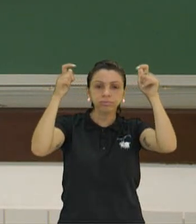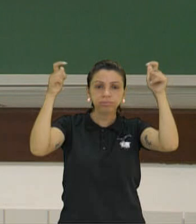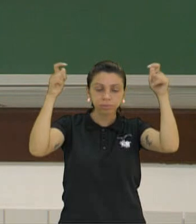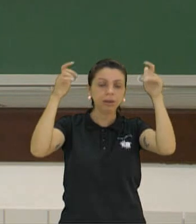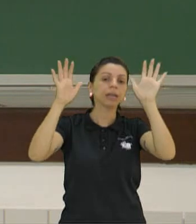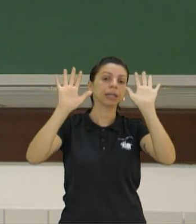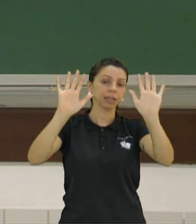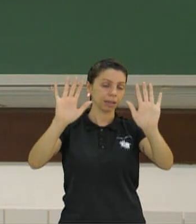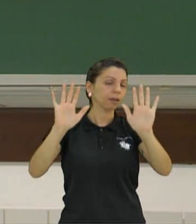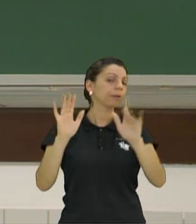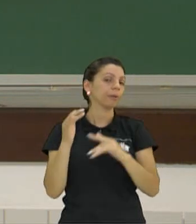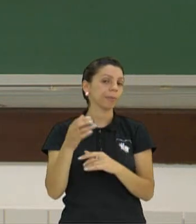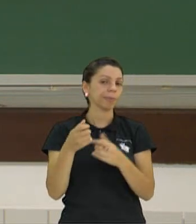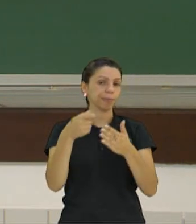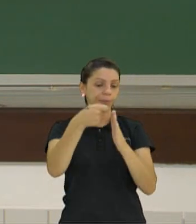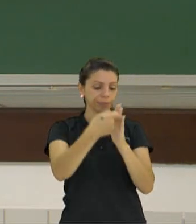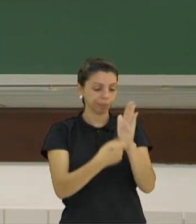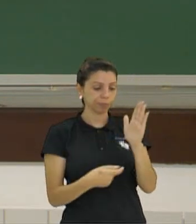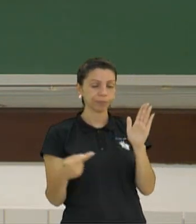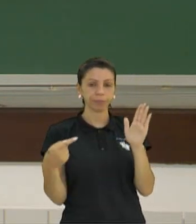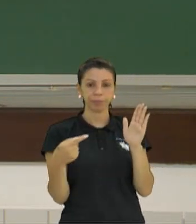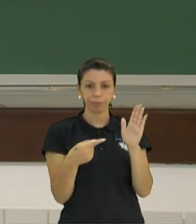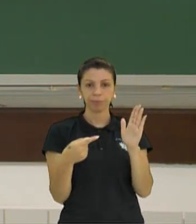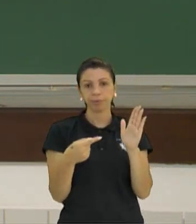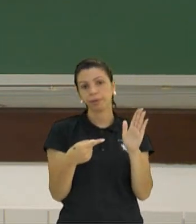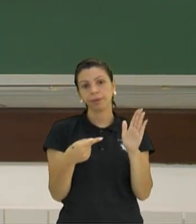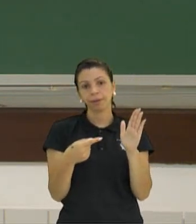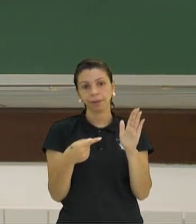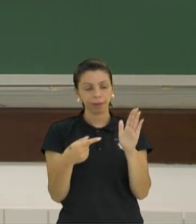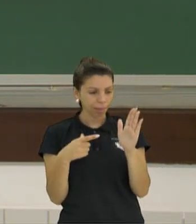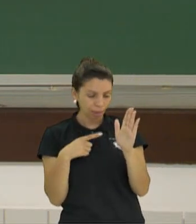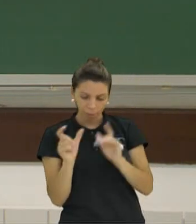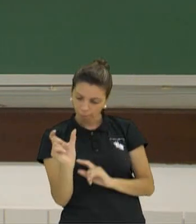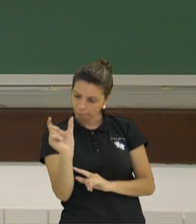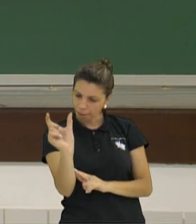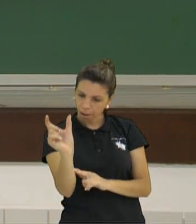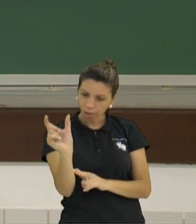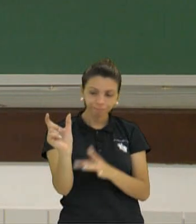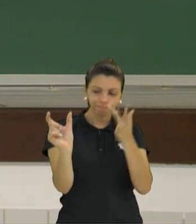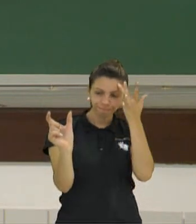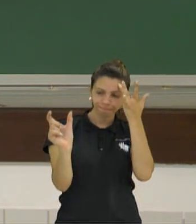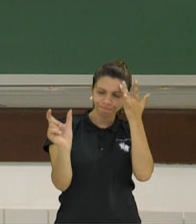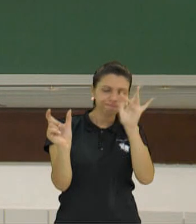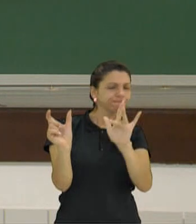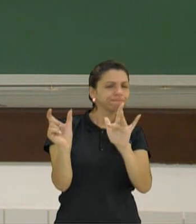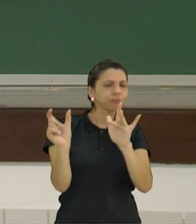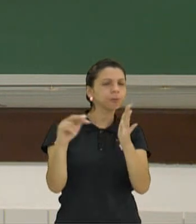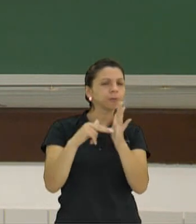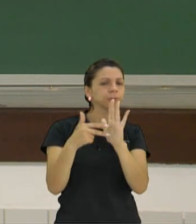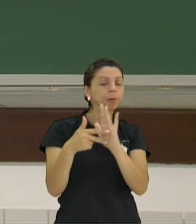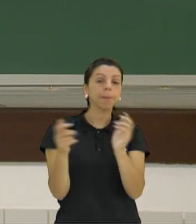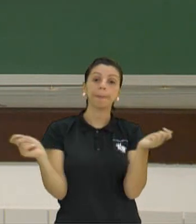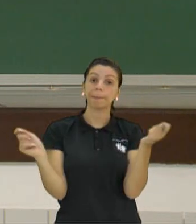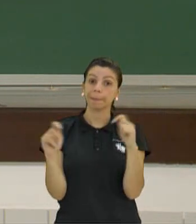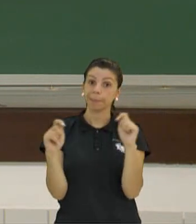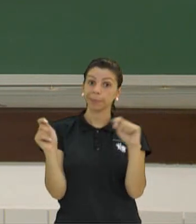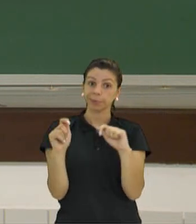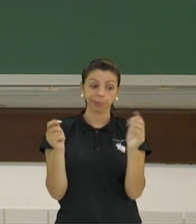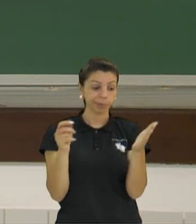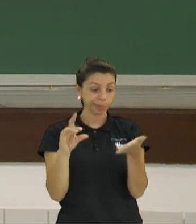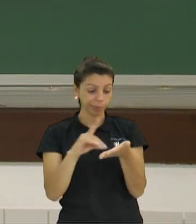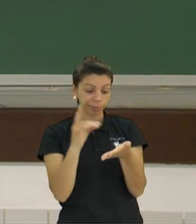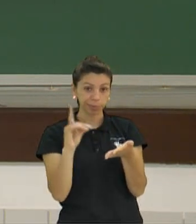nos deparamos com um texto, onde ali há uma palavra que a gente não conhece, nós precisamos recorrer